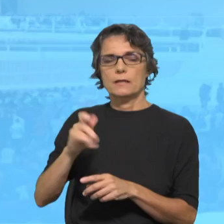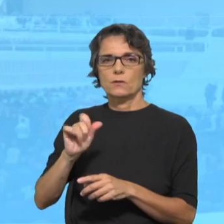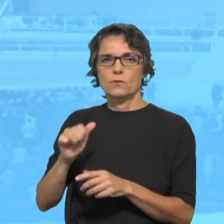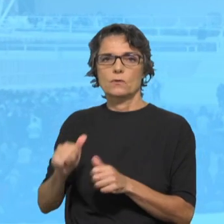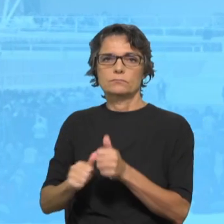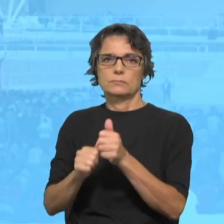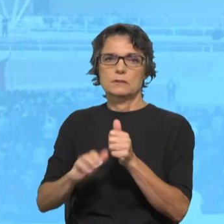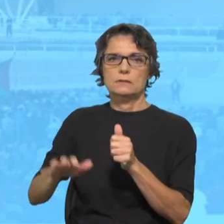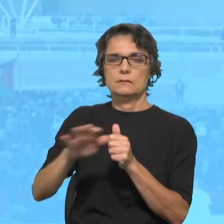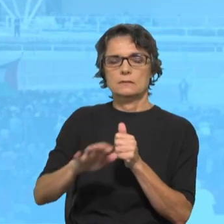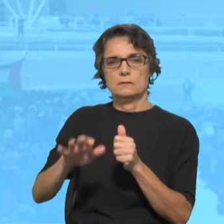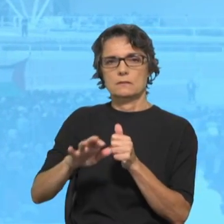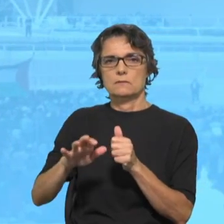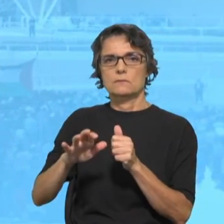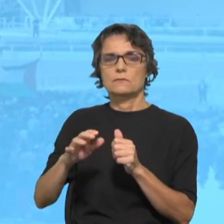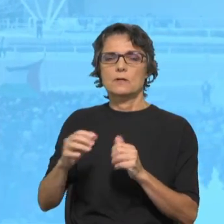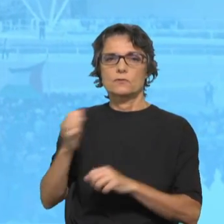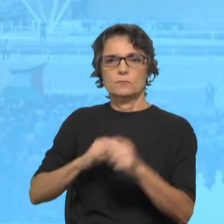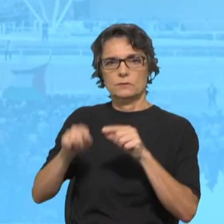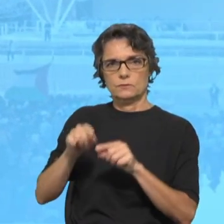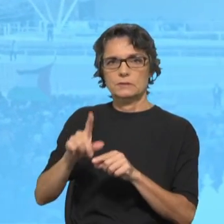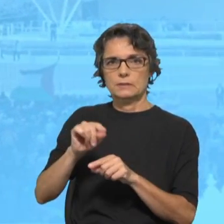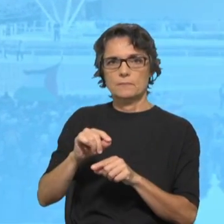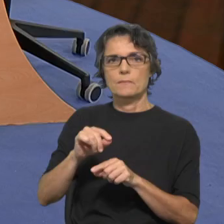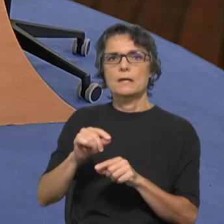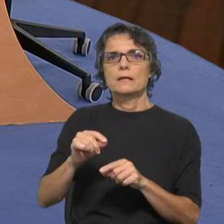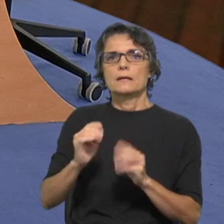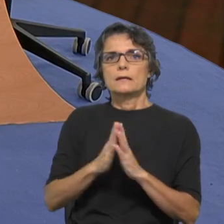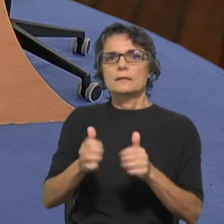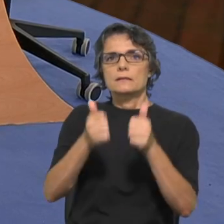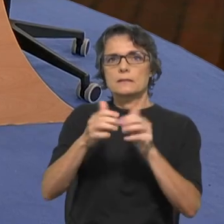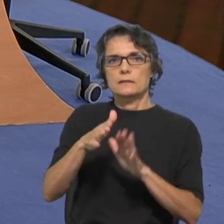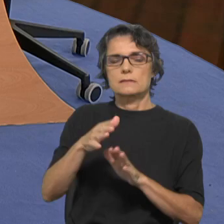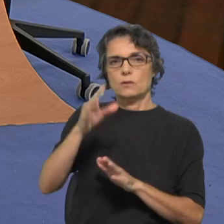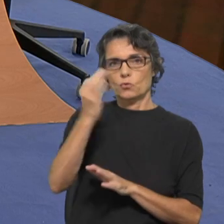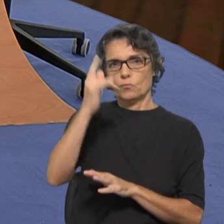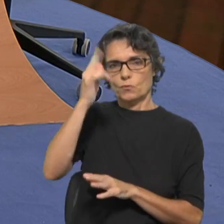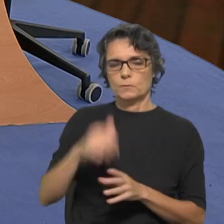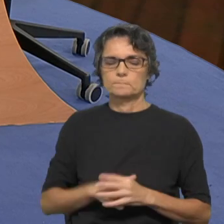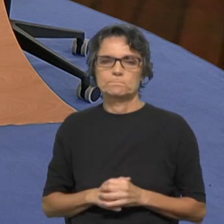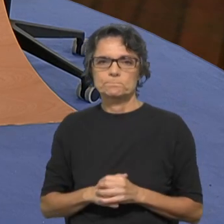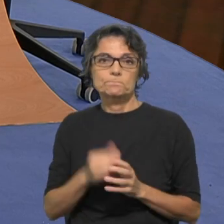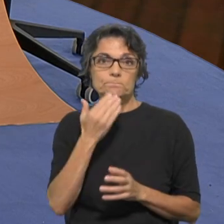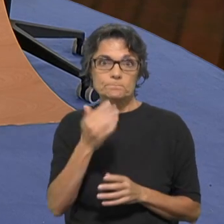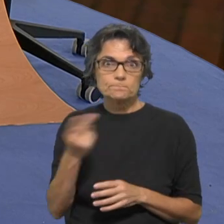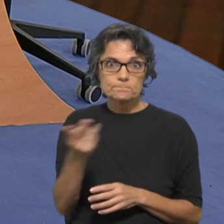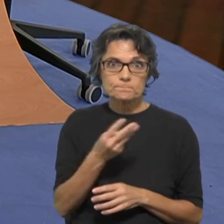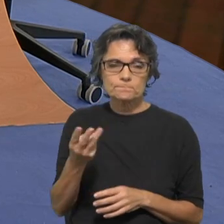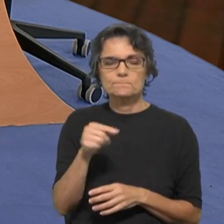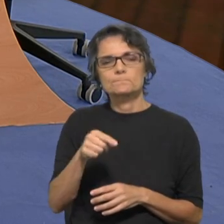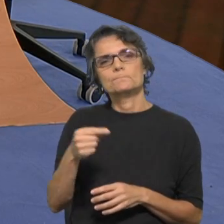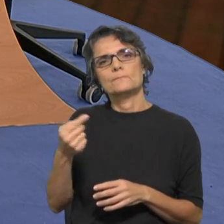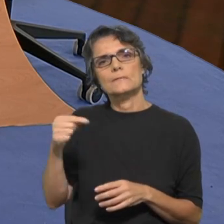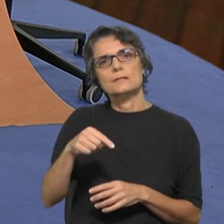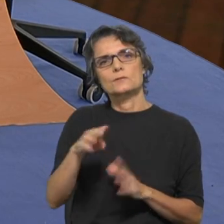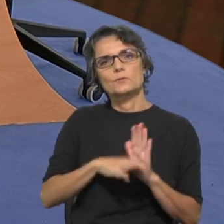e também assistente na Diocese do Porto. Muito boa tarde, obrigado por estarem no programa Eclésia, precisamente neste contexto do Encontro Nacional,